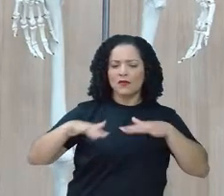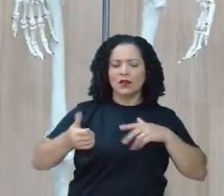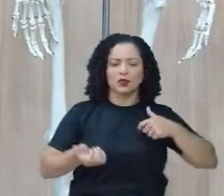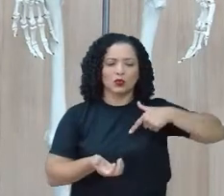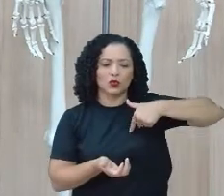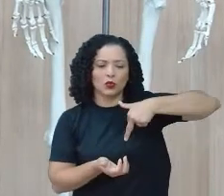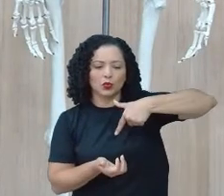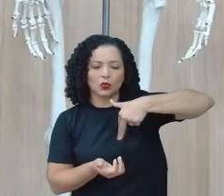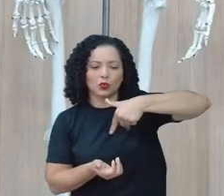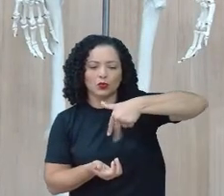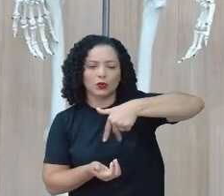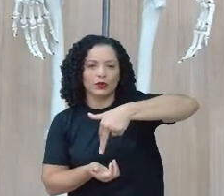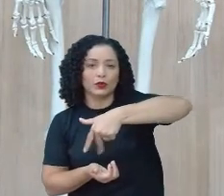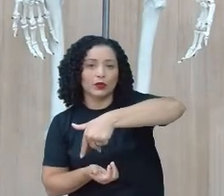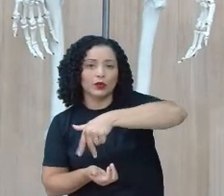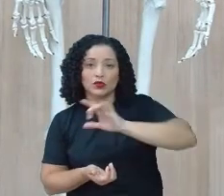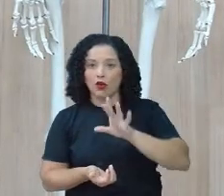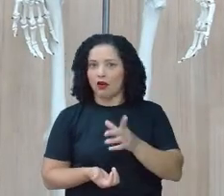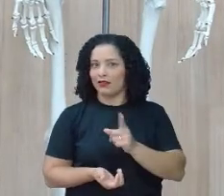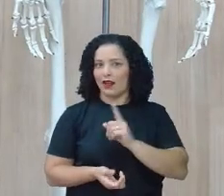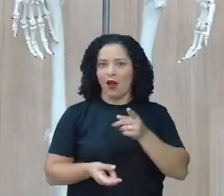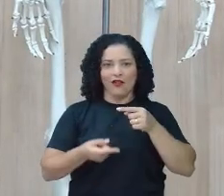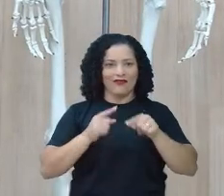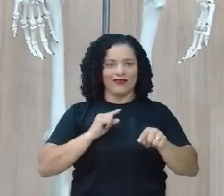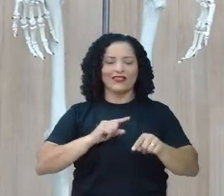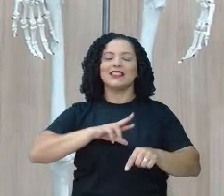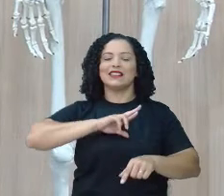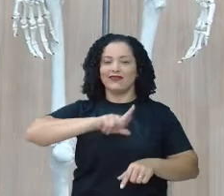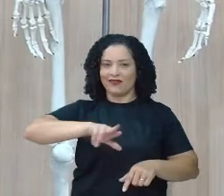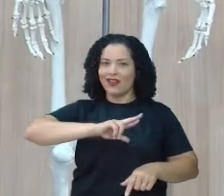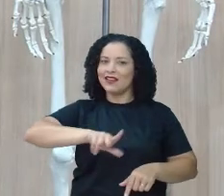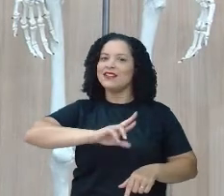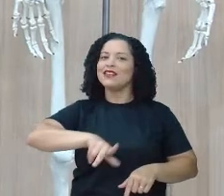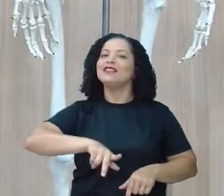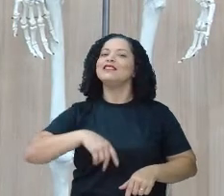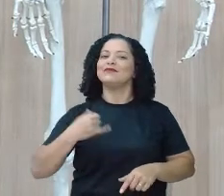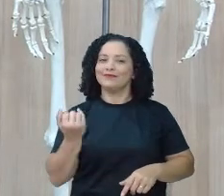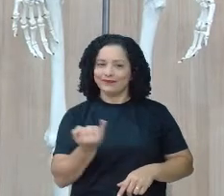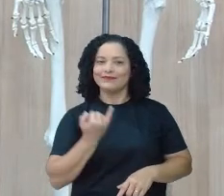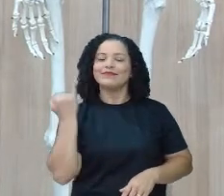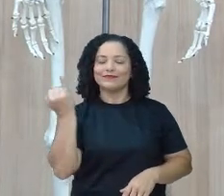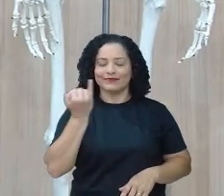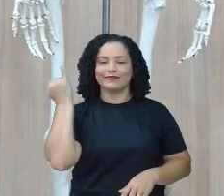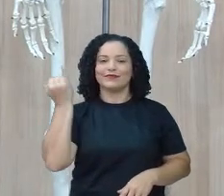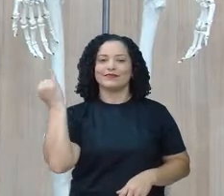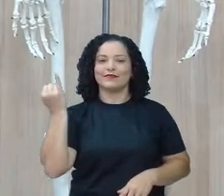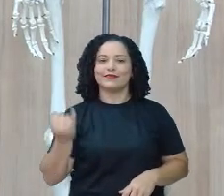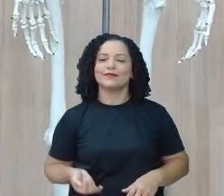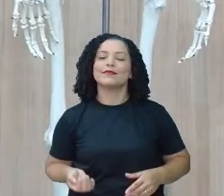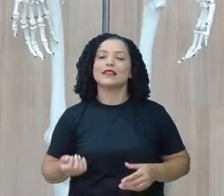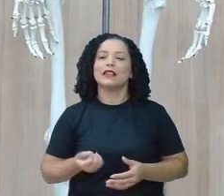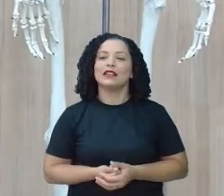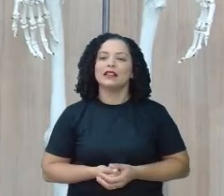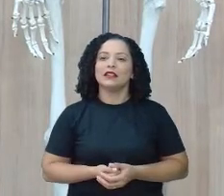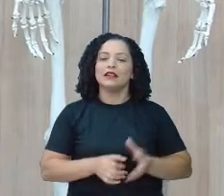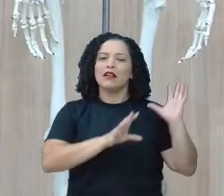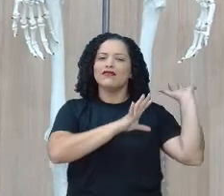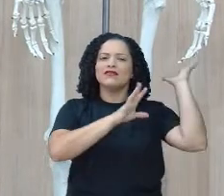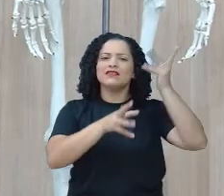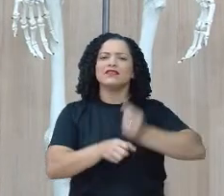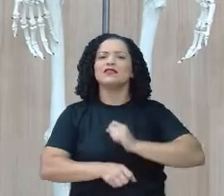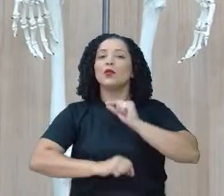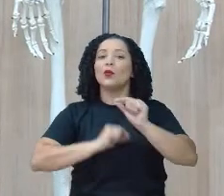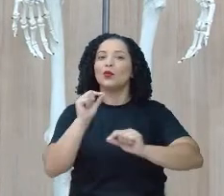unir à música e sair movimentando. Não, tem muita coisa importante. Então, eu quero só voltar um pouquinho aqui, que são nos ossos,